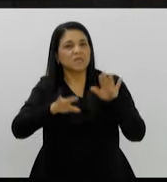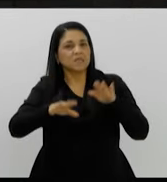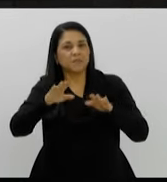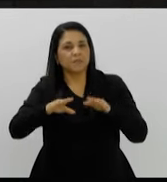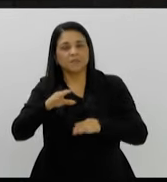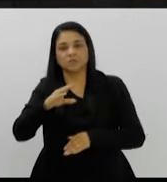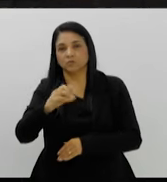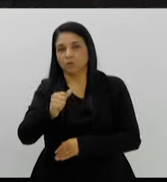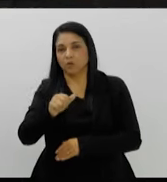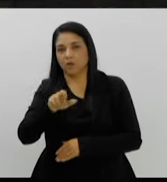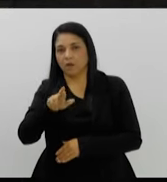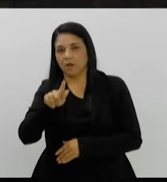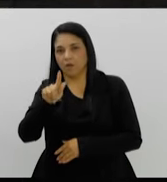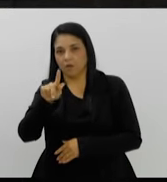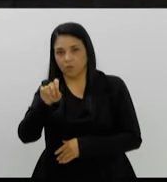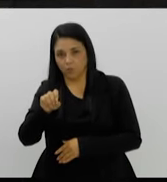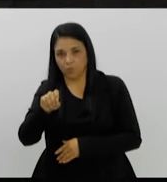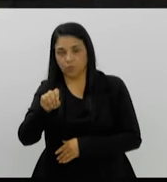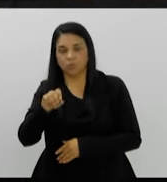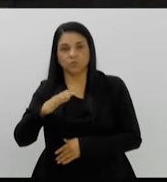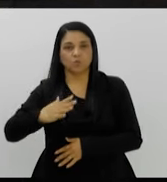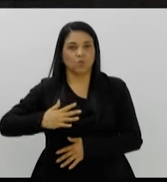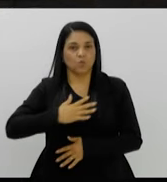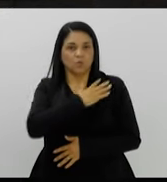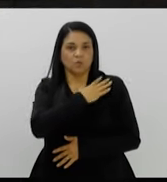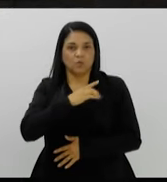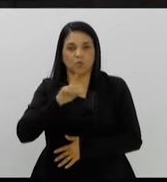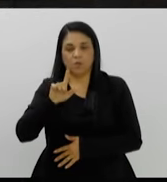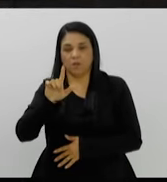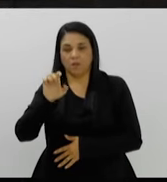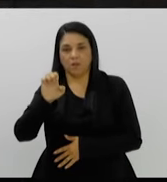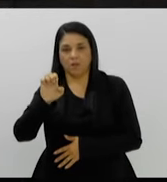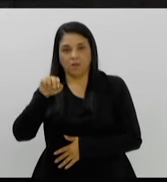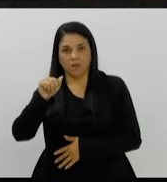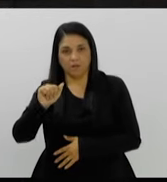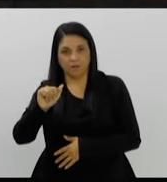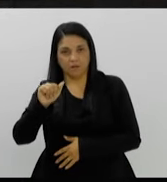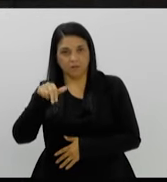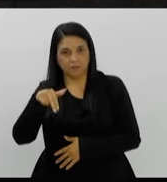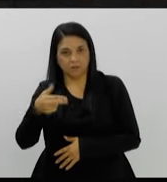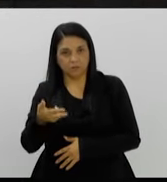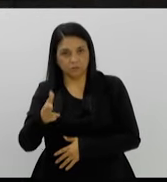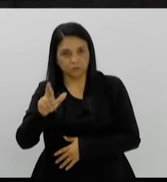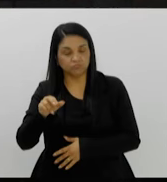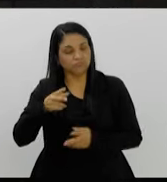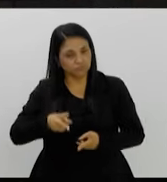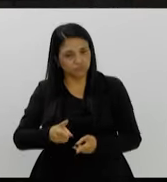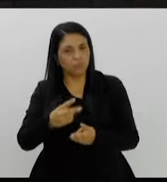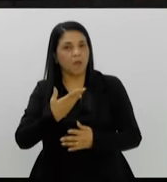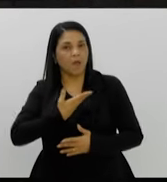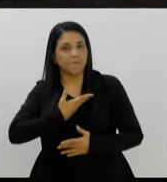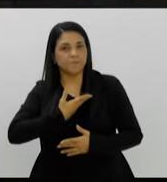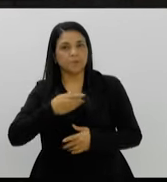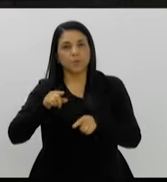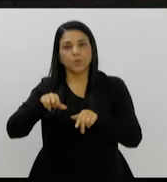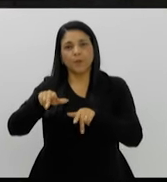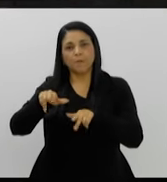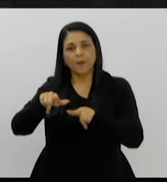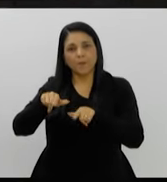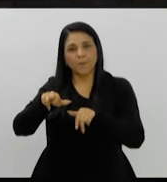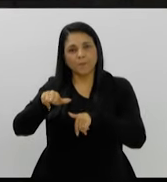do do do coronel Leandro eu continuarei sendo seu amigo sendo seu irmão e